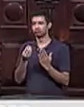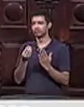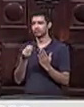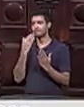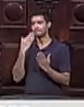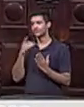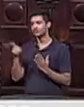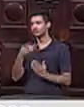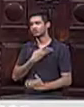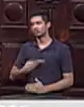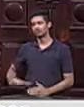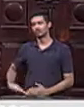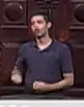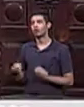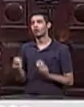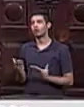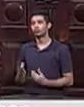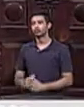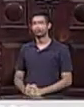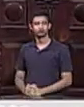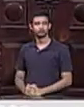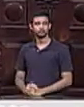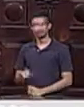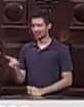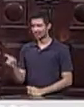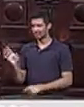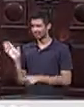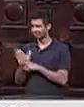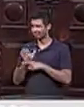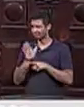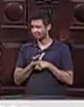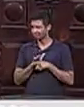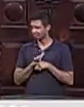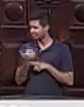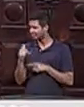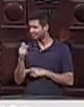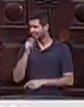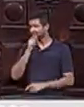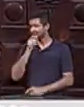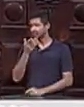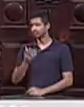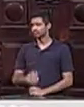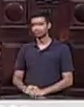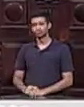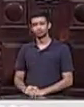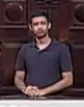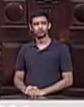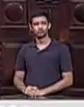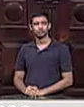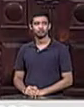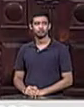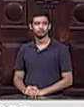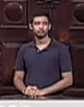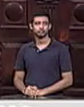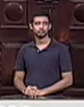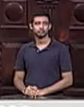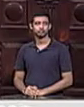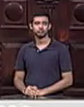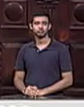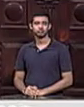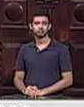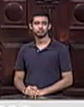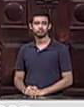demonstra que não está disposto a esse gesto. No mesmo tempo, eu há